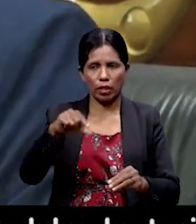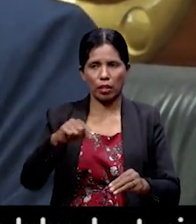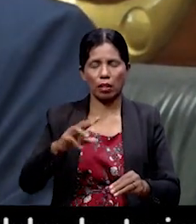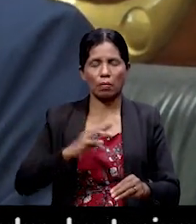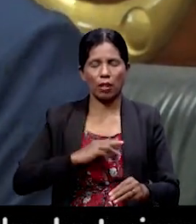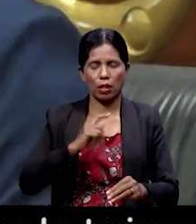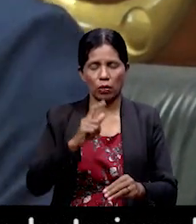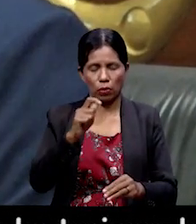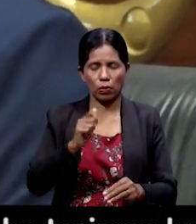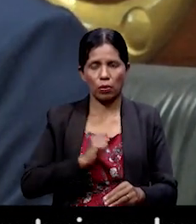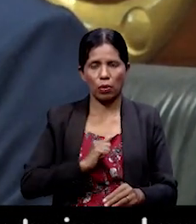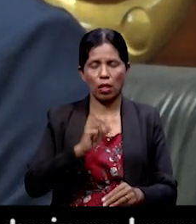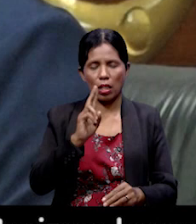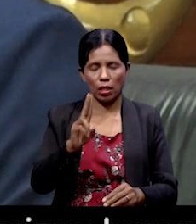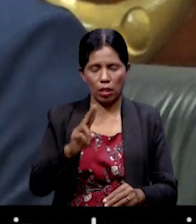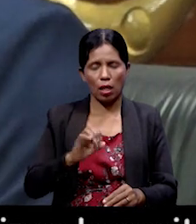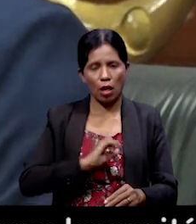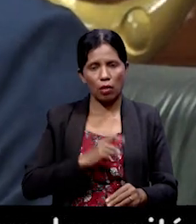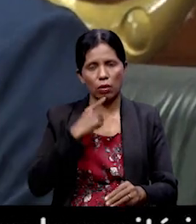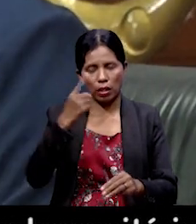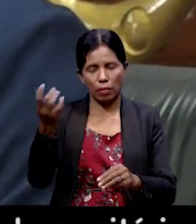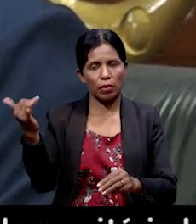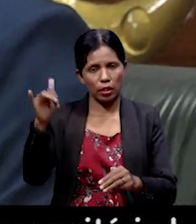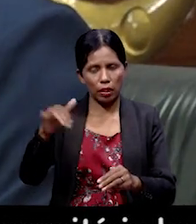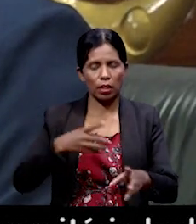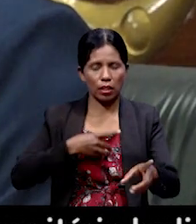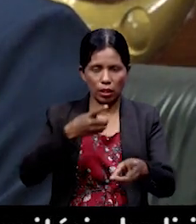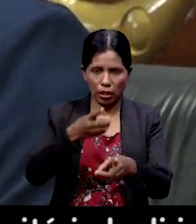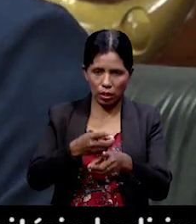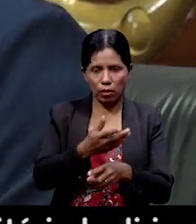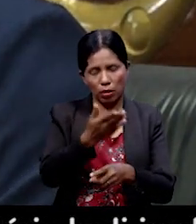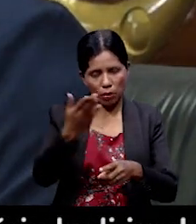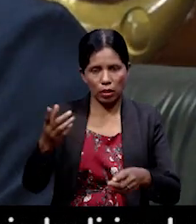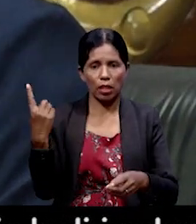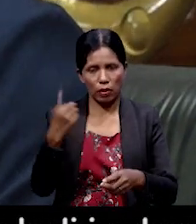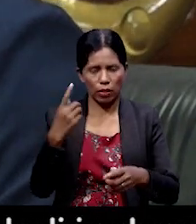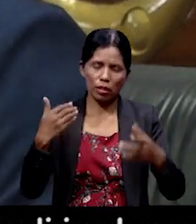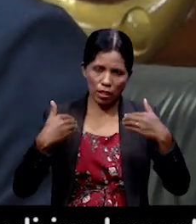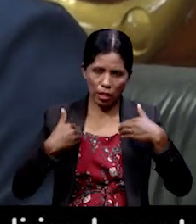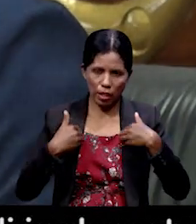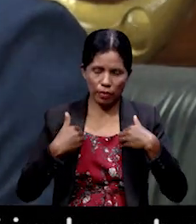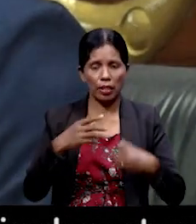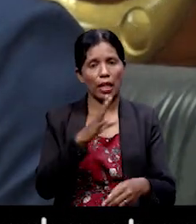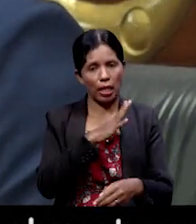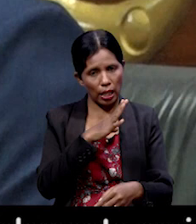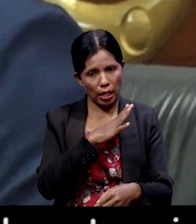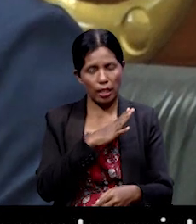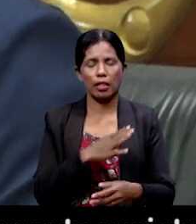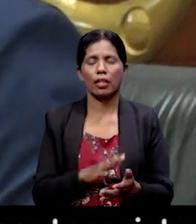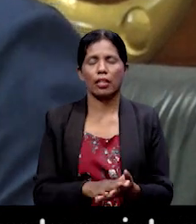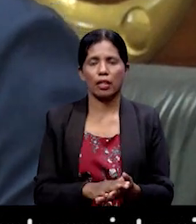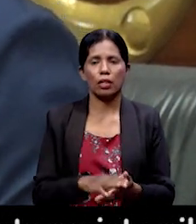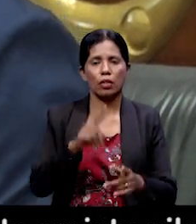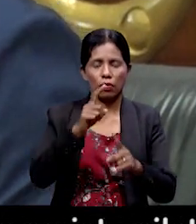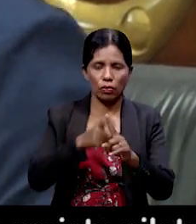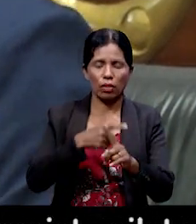Manatutu munisipi Aileu ha fo hanai basira di anstane direito ne ita bot sene se iha na fati. Ita bot sene hen itua, narang katak ida fulan-fulan